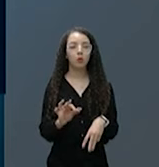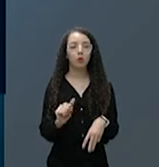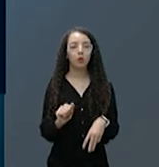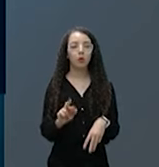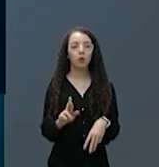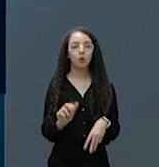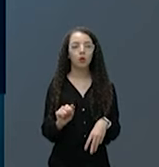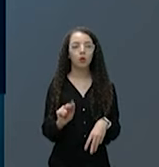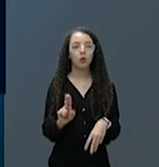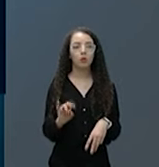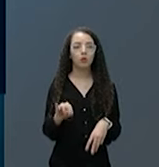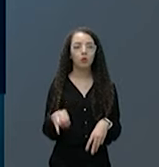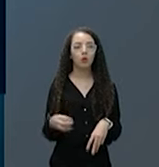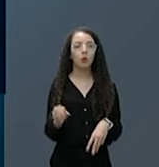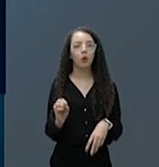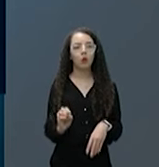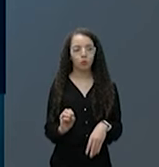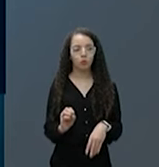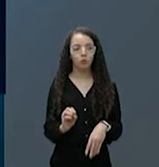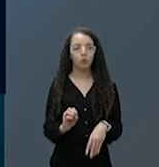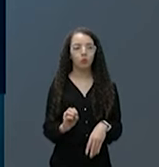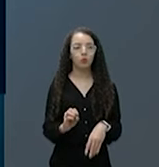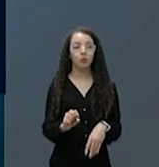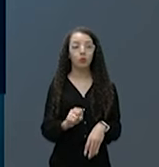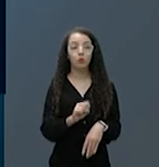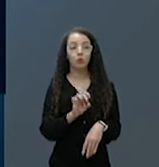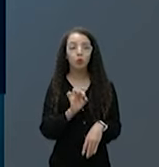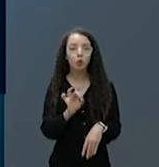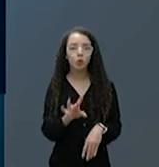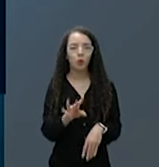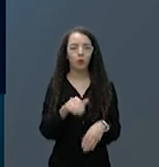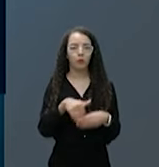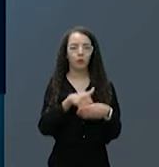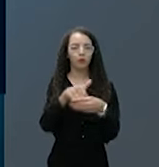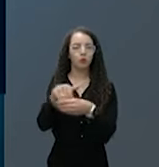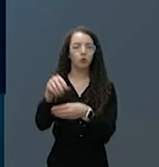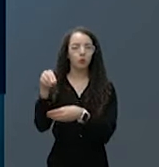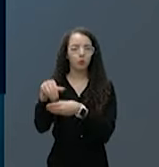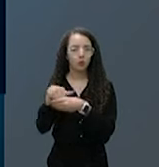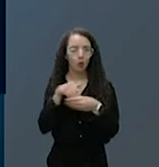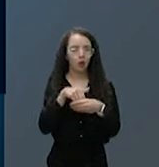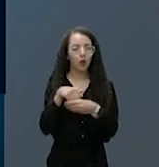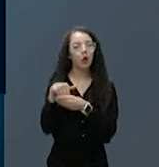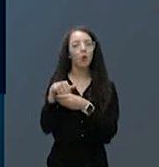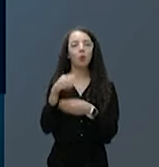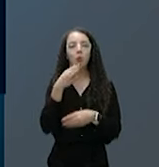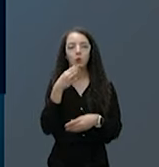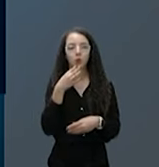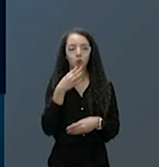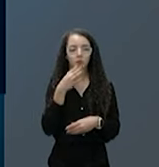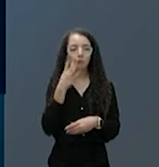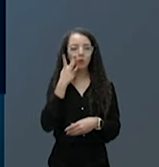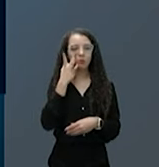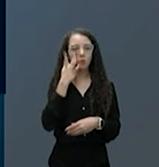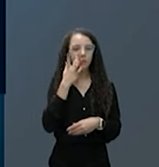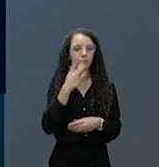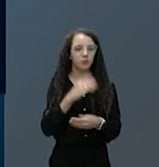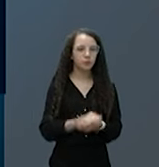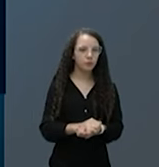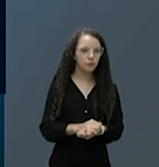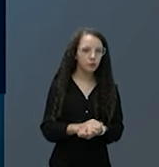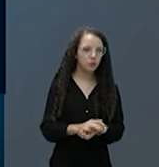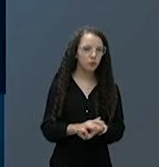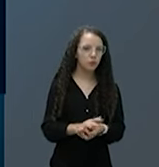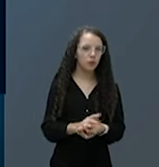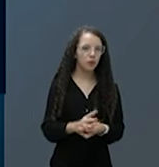conhecido, votaremos ao mérito. Olha, eu renovo os cumprimentos a todos já apresentados. E a minha tendência